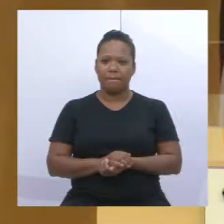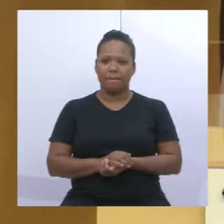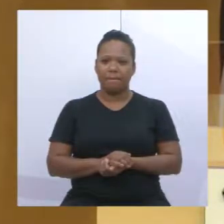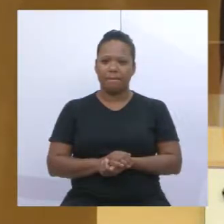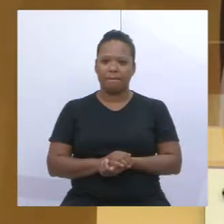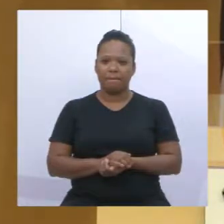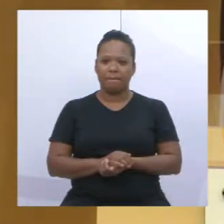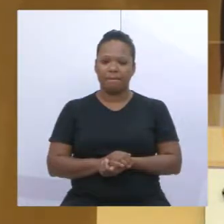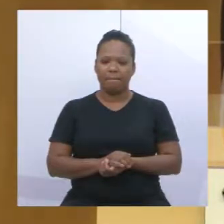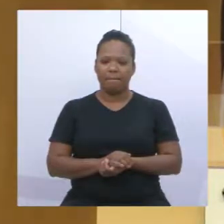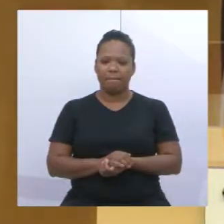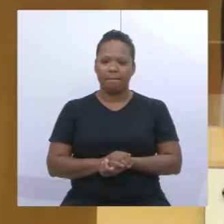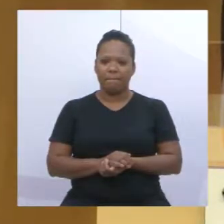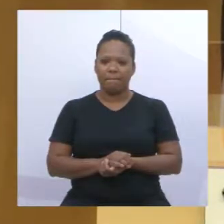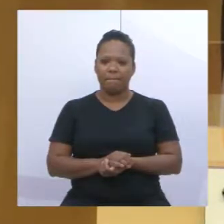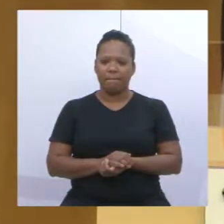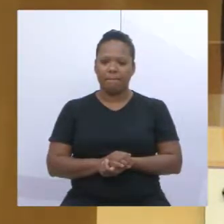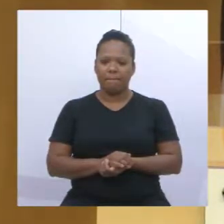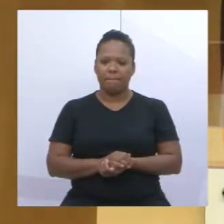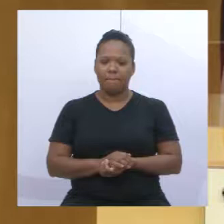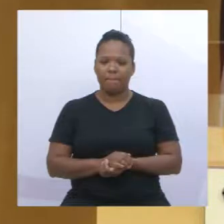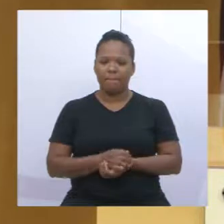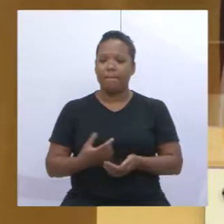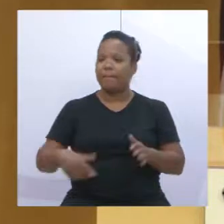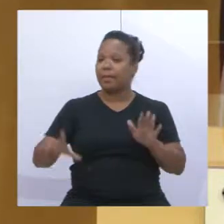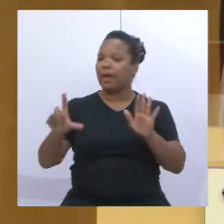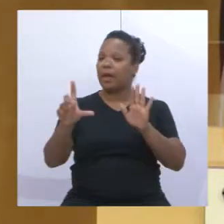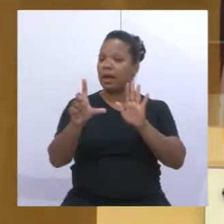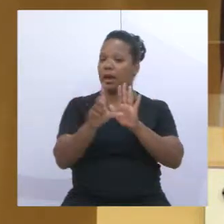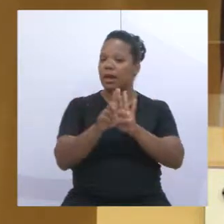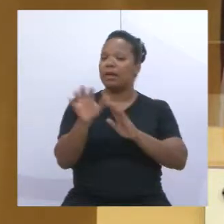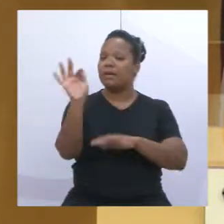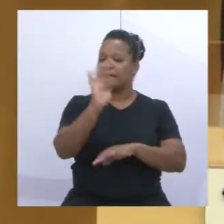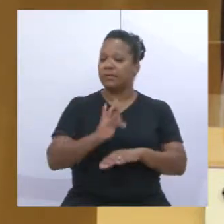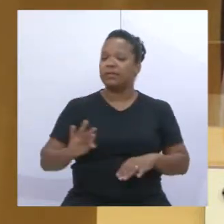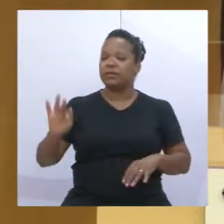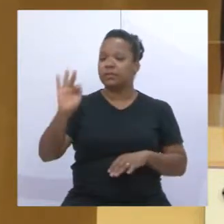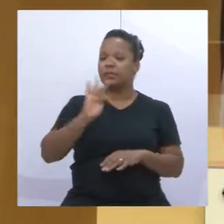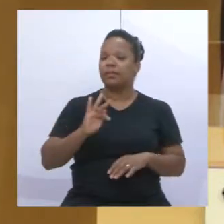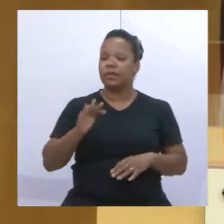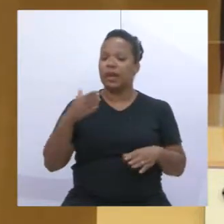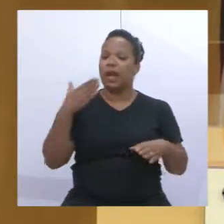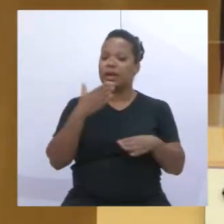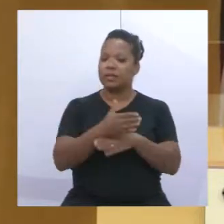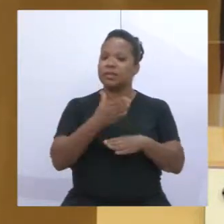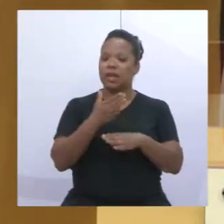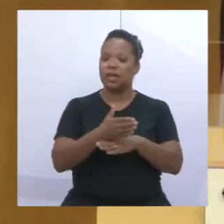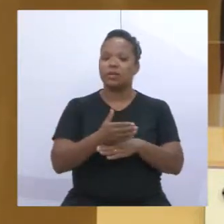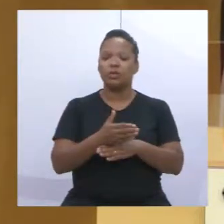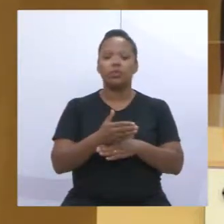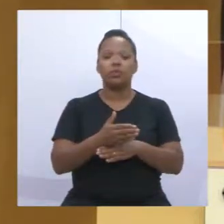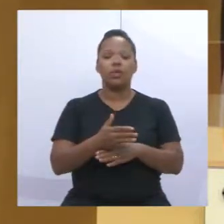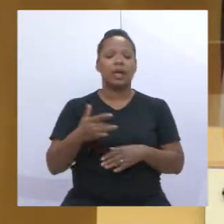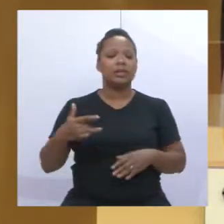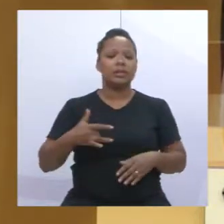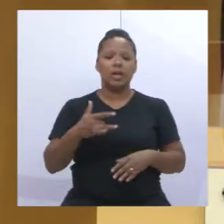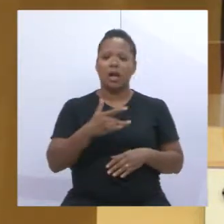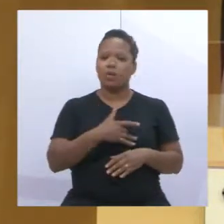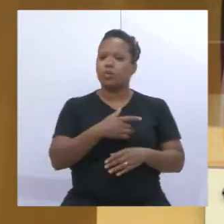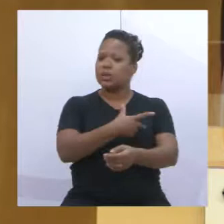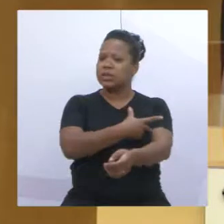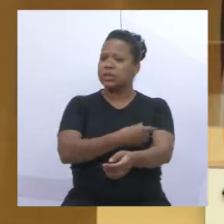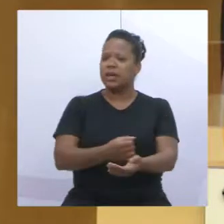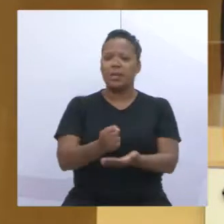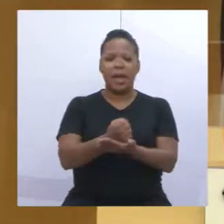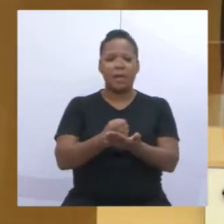Ou seja, a legislação federal determina o acesso aos serviços de saúde, seja consulta, exame, remédio